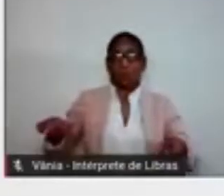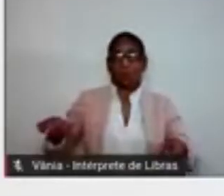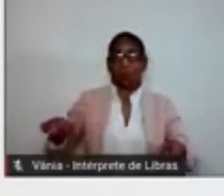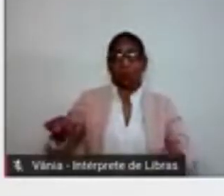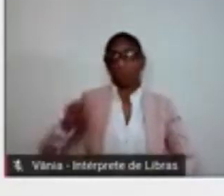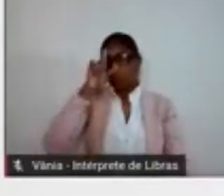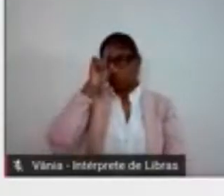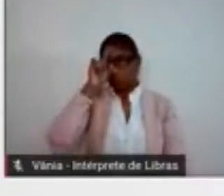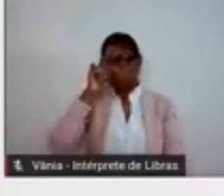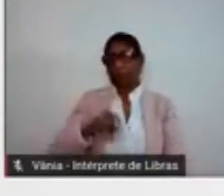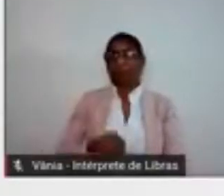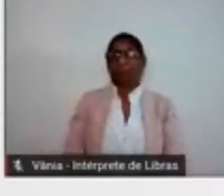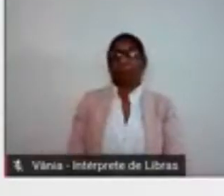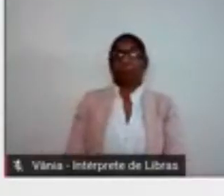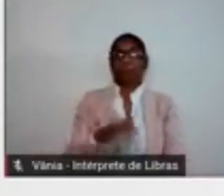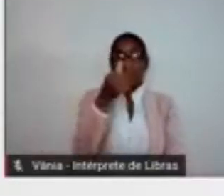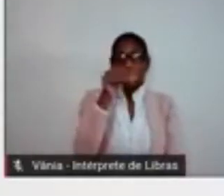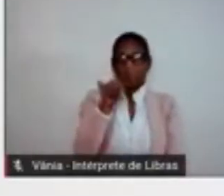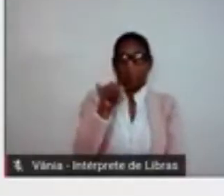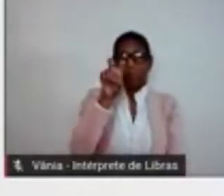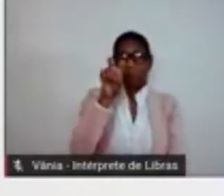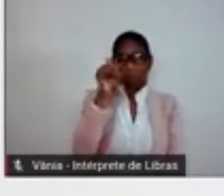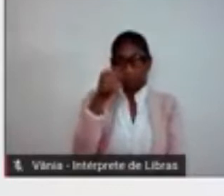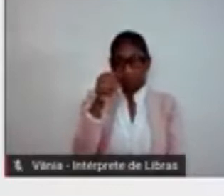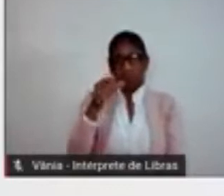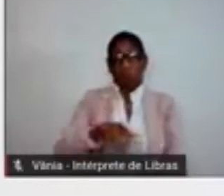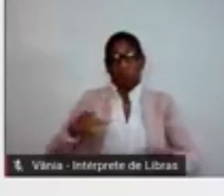hospitalizações, proporcionalmente à população, de 6,58 para